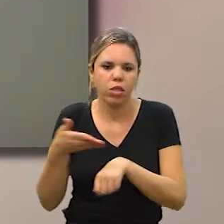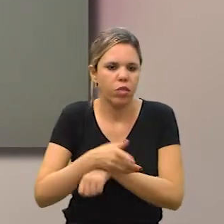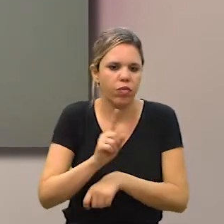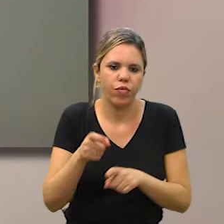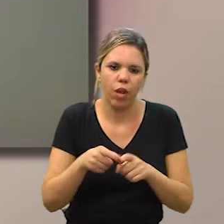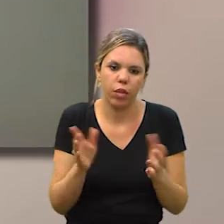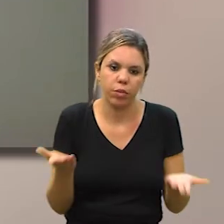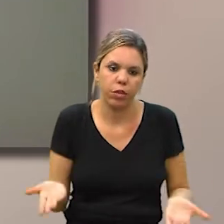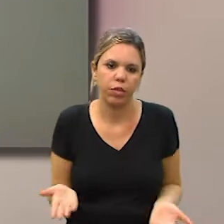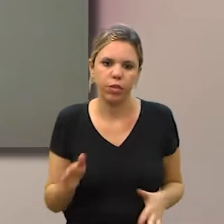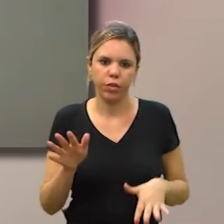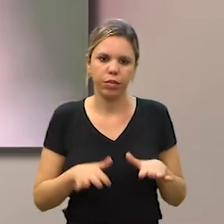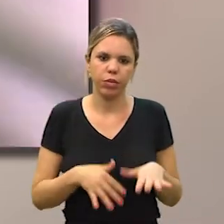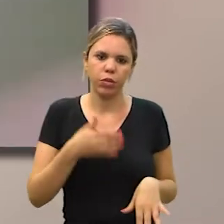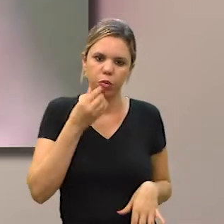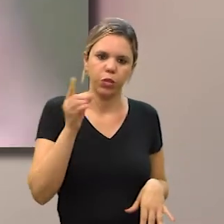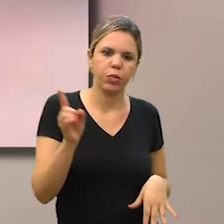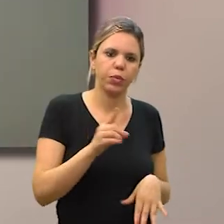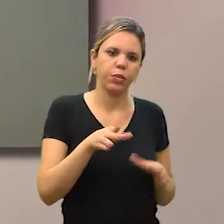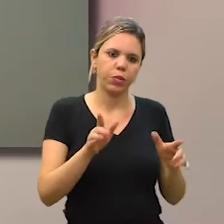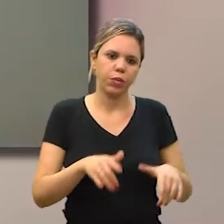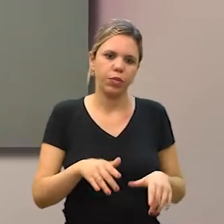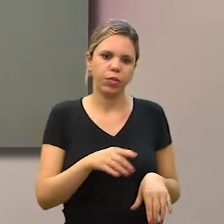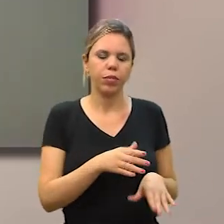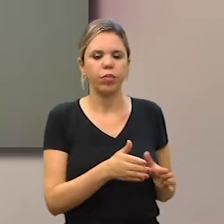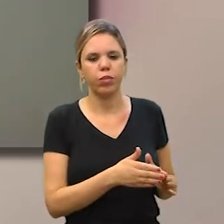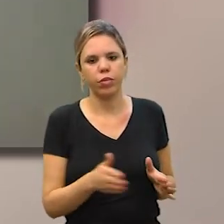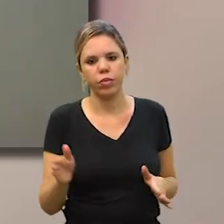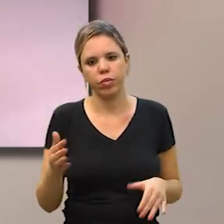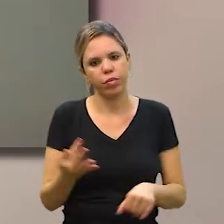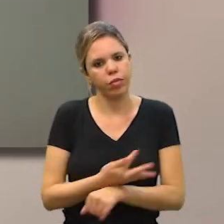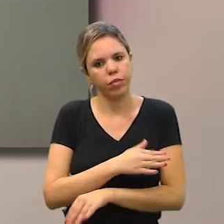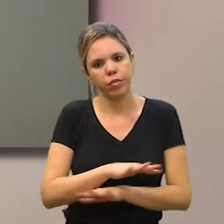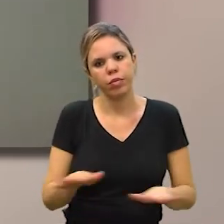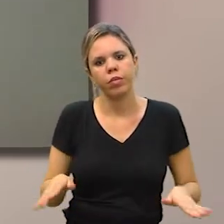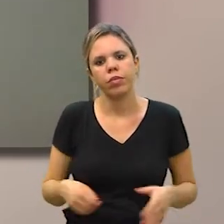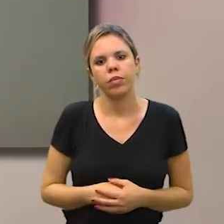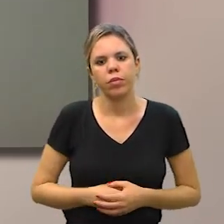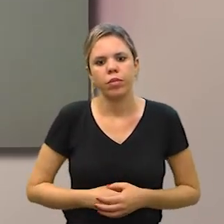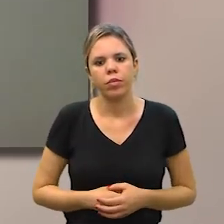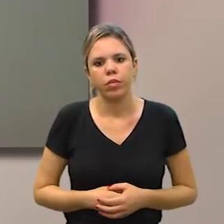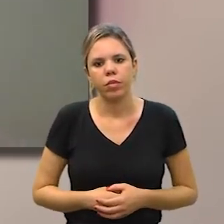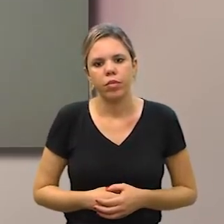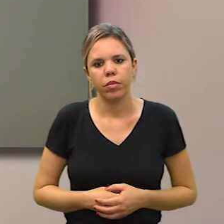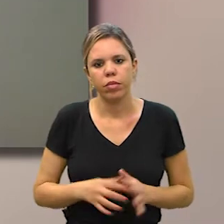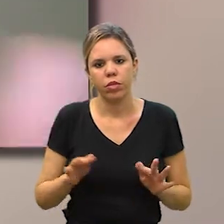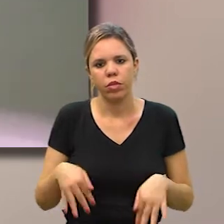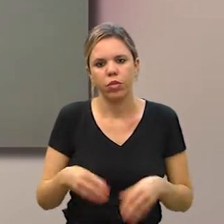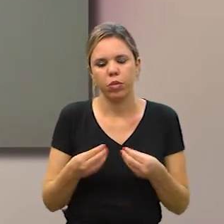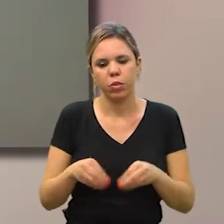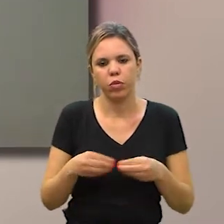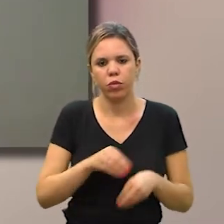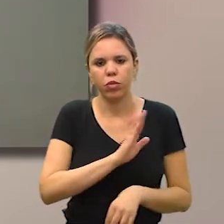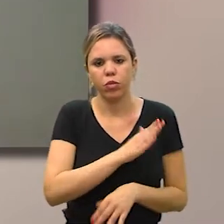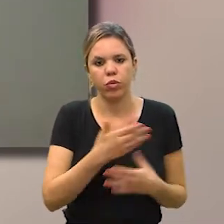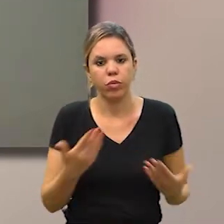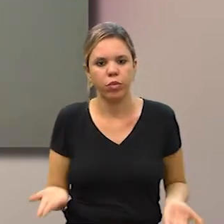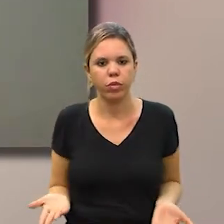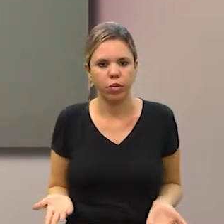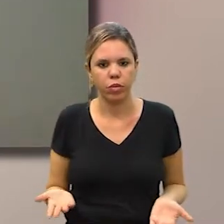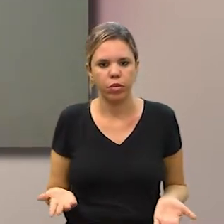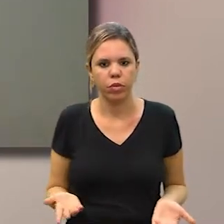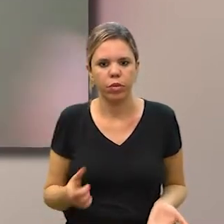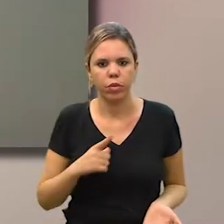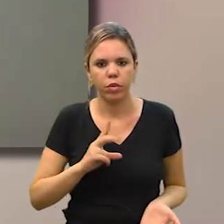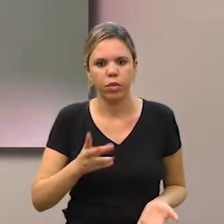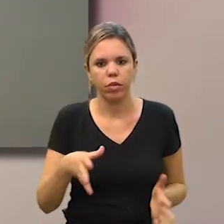vai no mexe então às vezes ele já chega numa fase que já passou enfim já acertou o coração a gente certo então